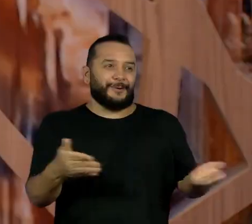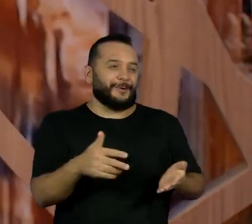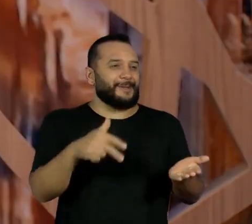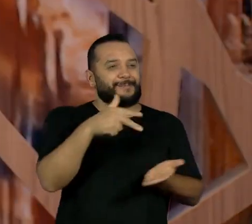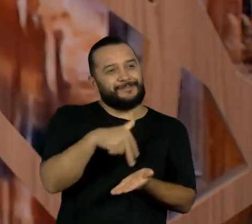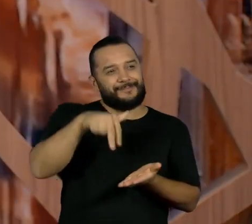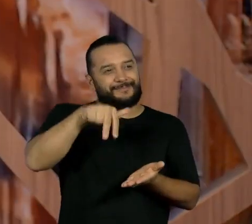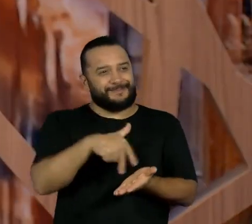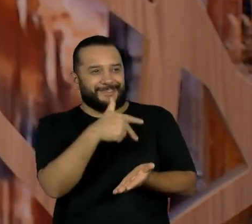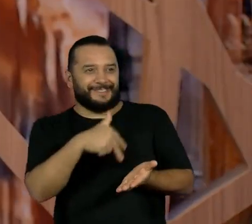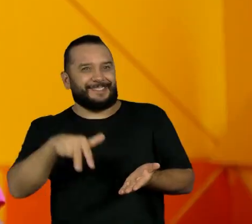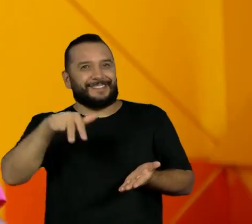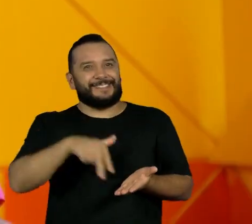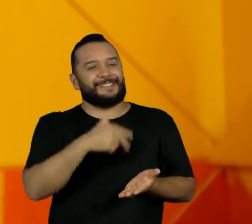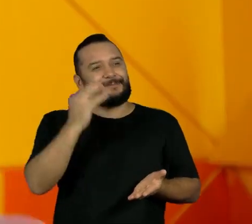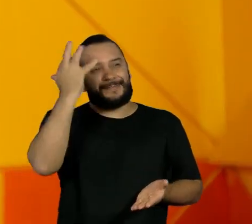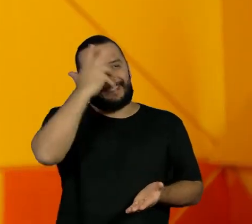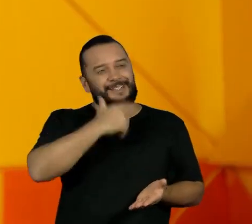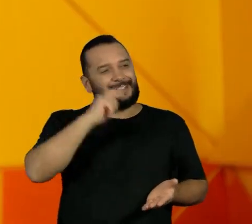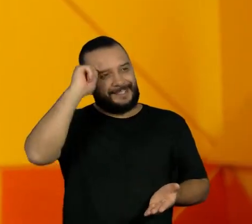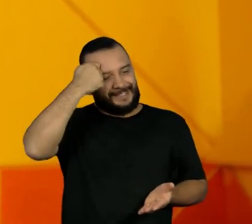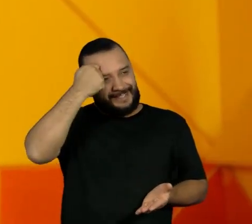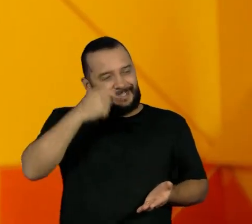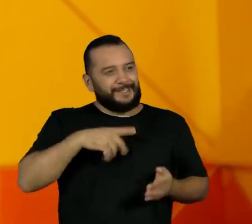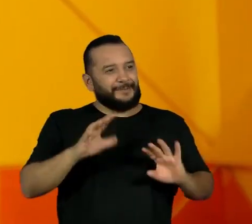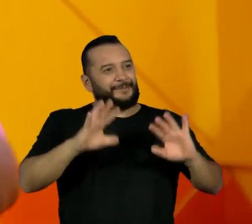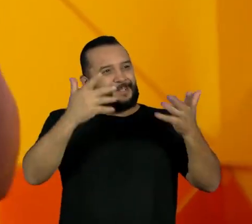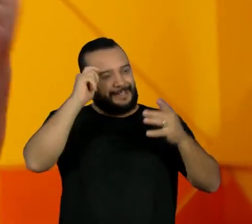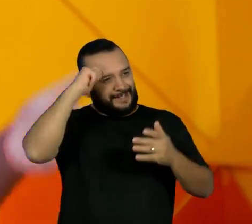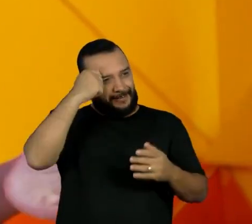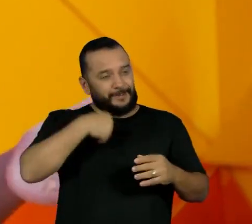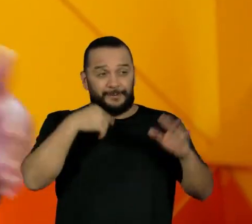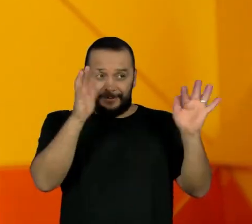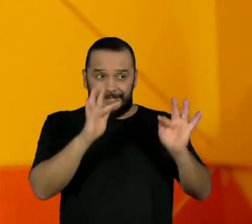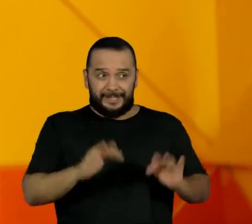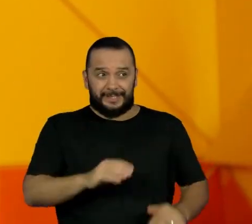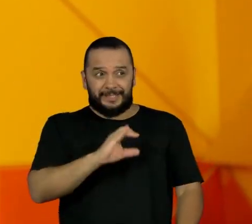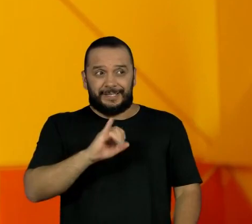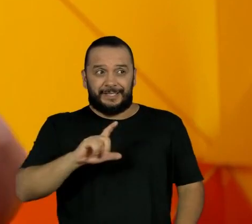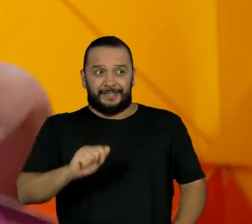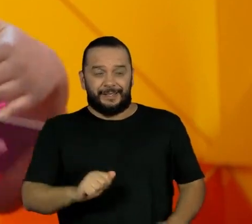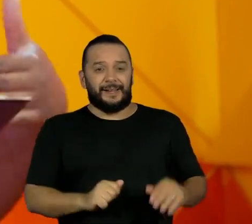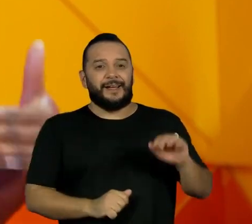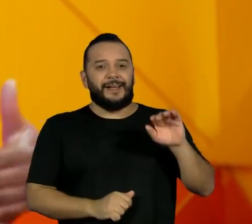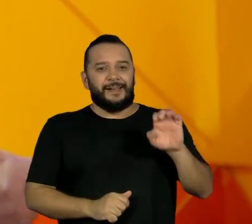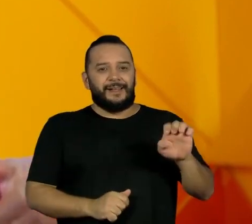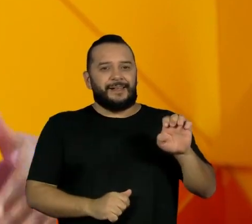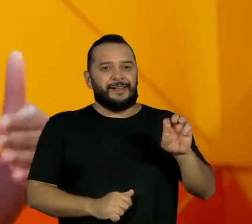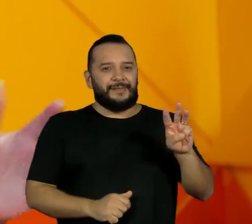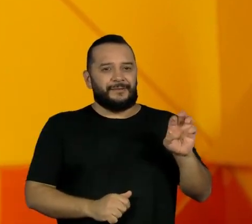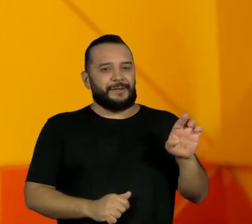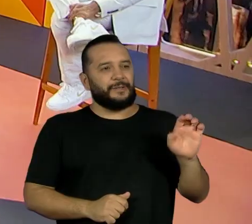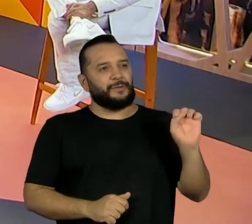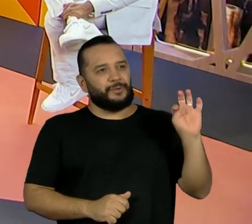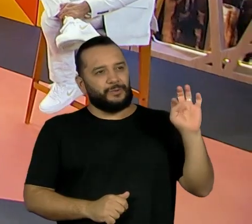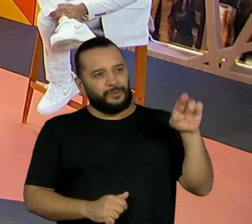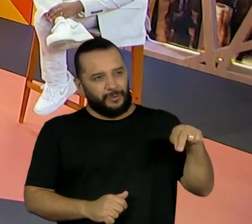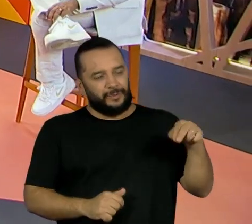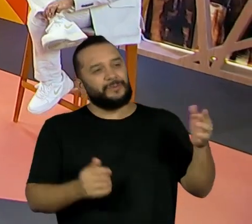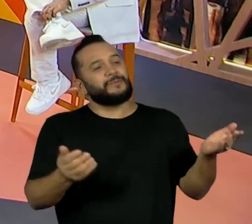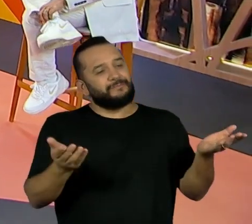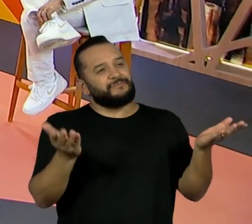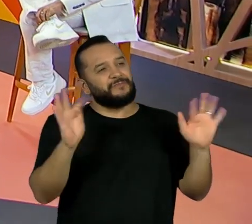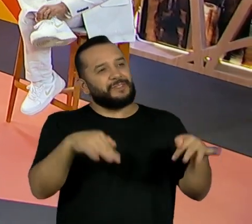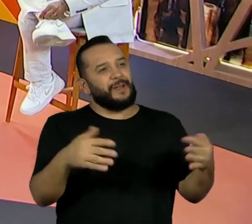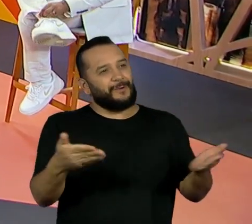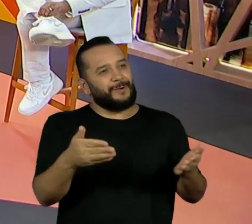consagração da beleza negra no baile black. Fiquei muito feliz. Cida, Everton, a gente está encaminhando aí para o fim do